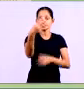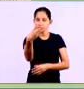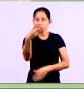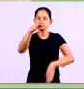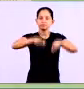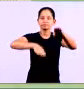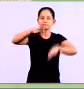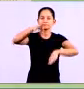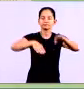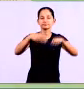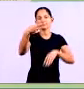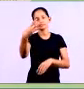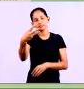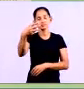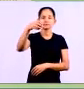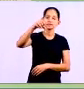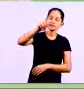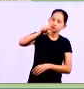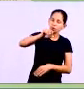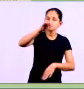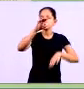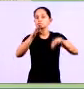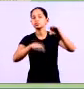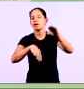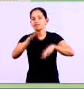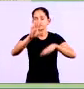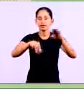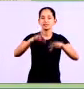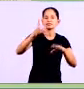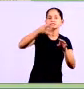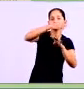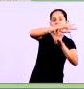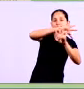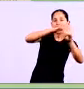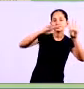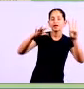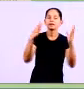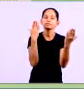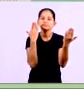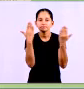3 e 5, 34, 5 a 6, 32, e aí,